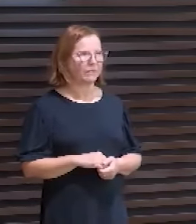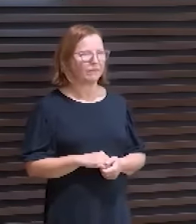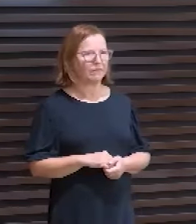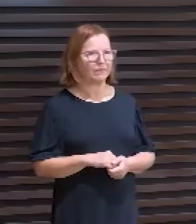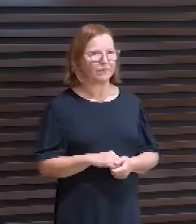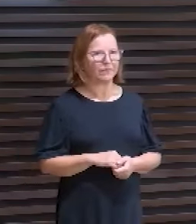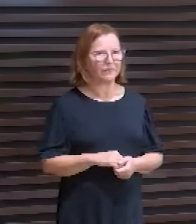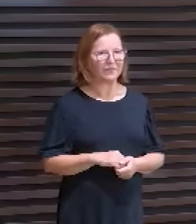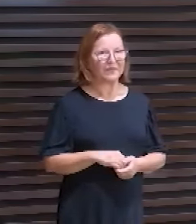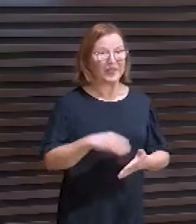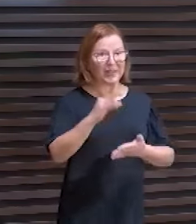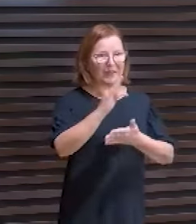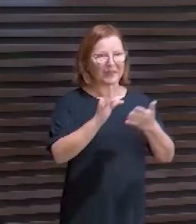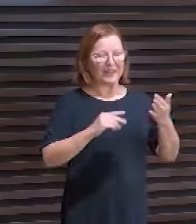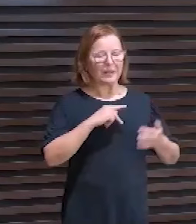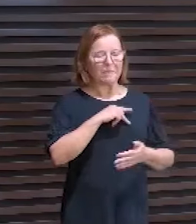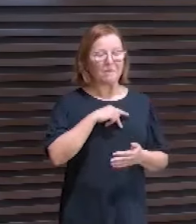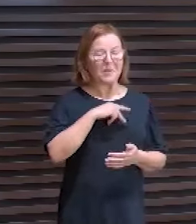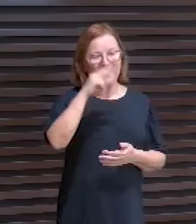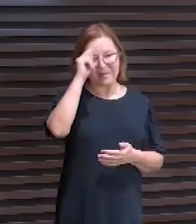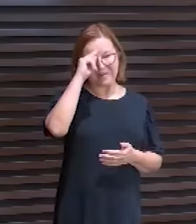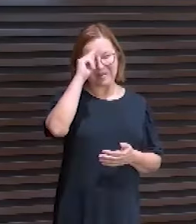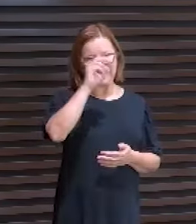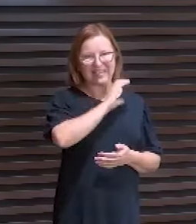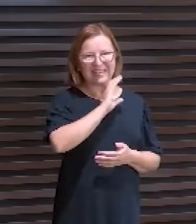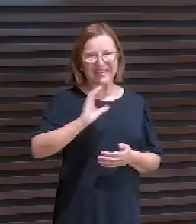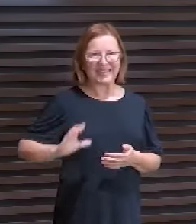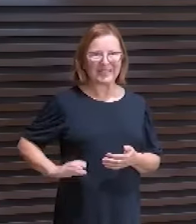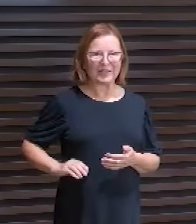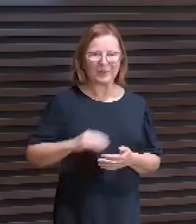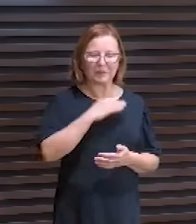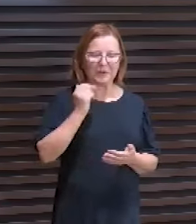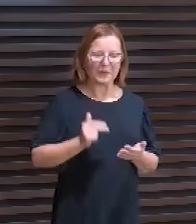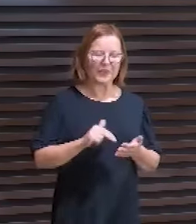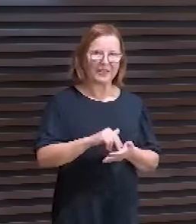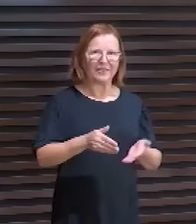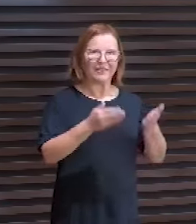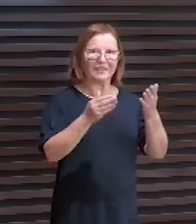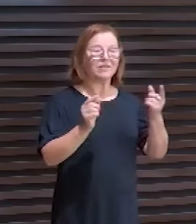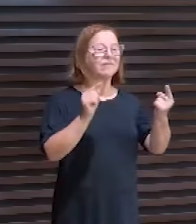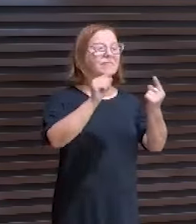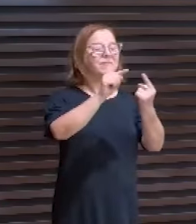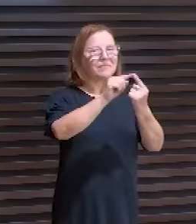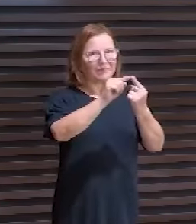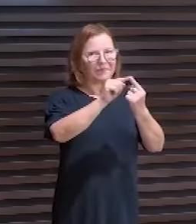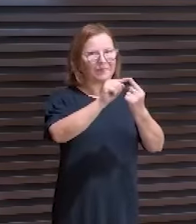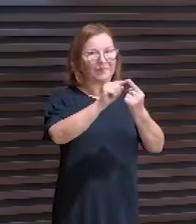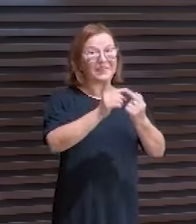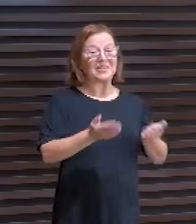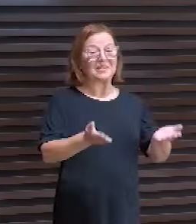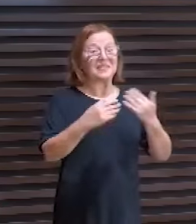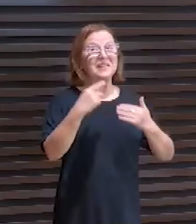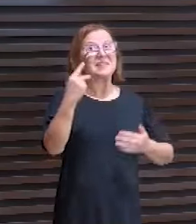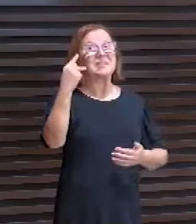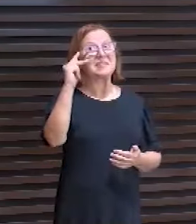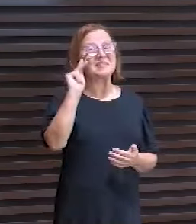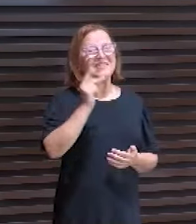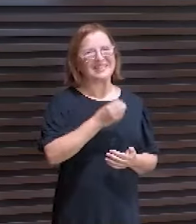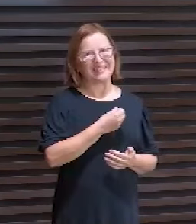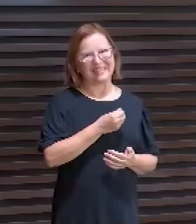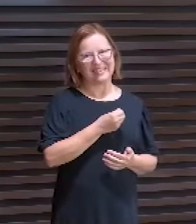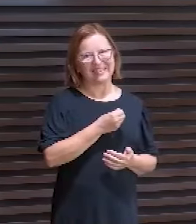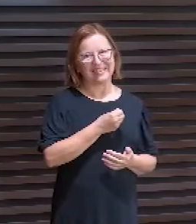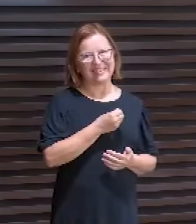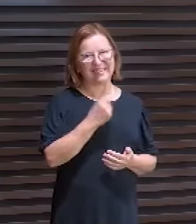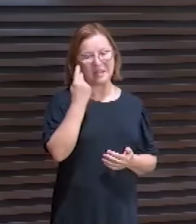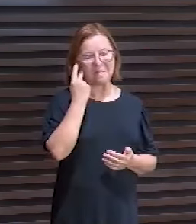no texto Paulo nos lembra que Cristo morreu e ressuscitou com a finalidade de nos dar a sua vida a